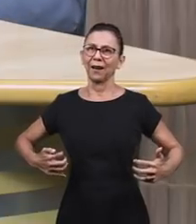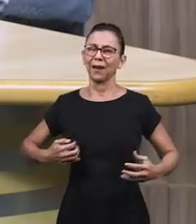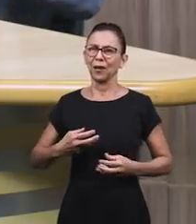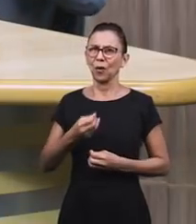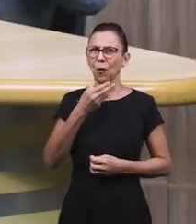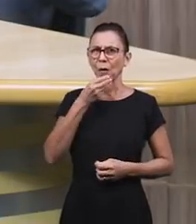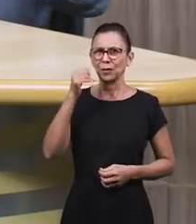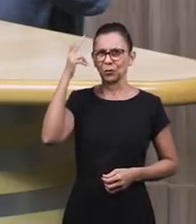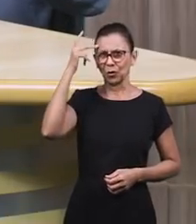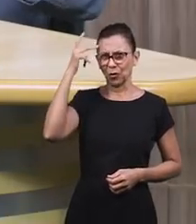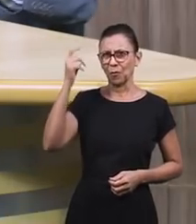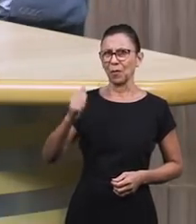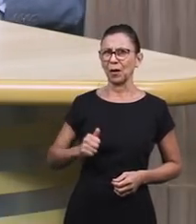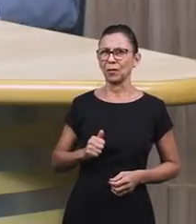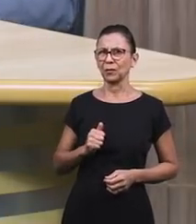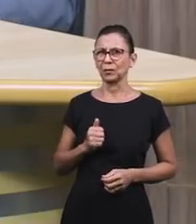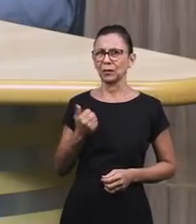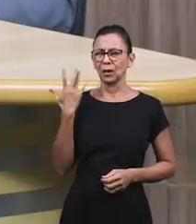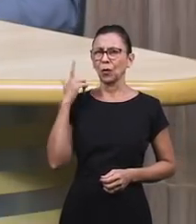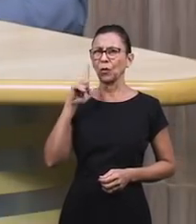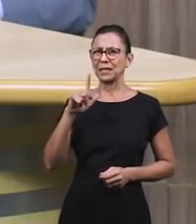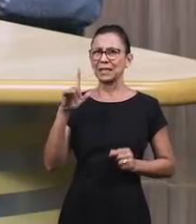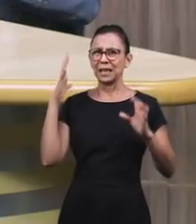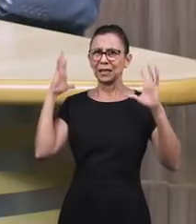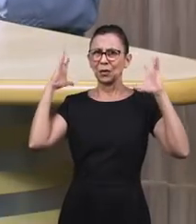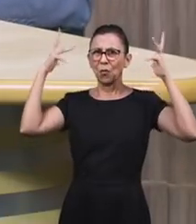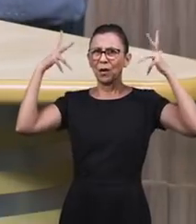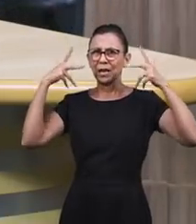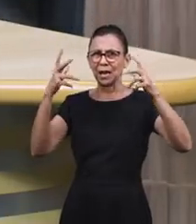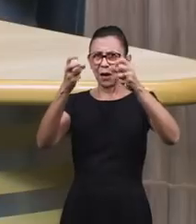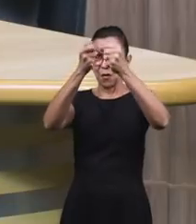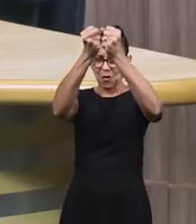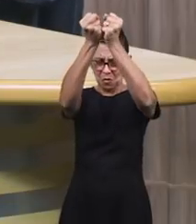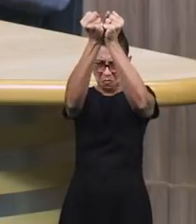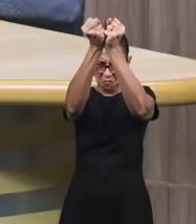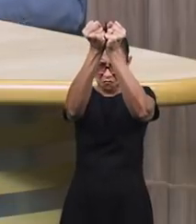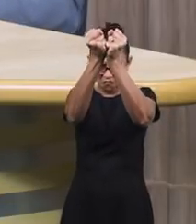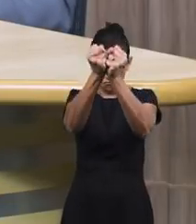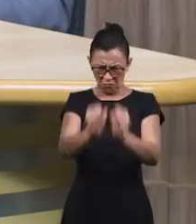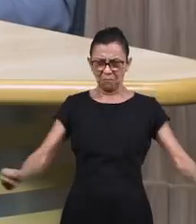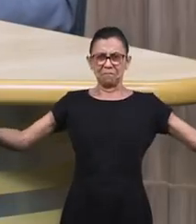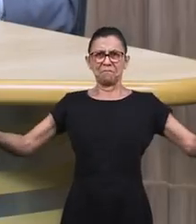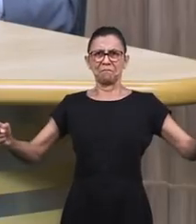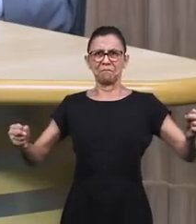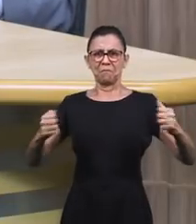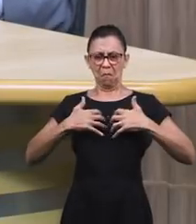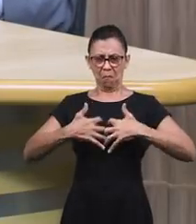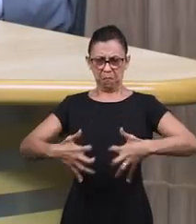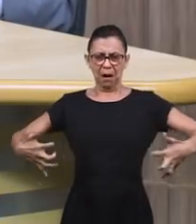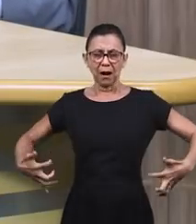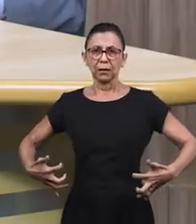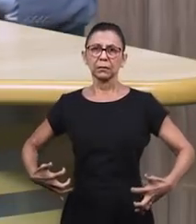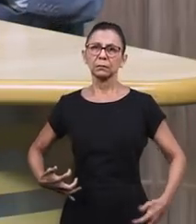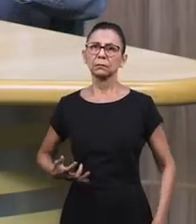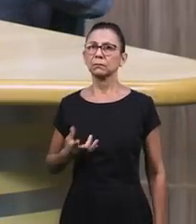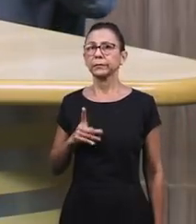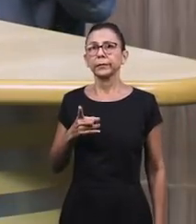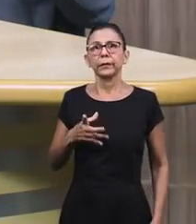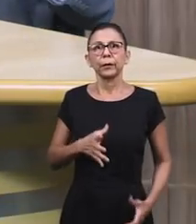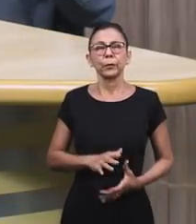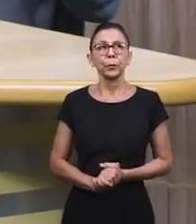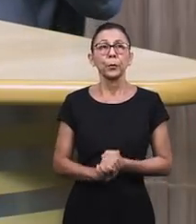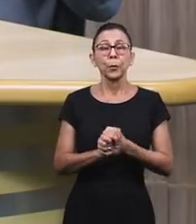não vai conseguir derrubar umas colunas de um templo. Ele não vai conseguir ferir mil homens. Não, de jeito nenhum. Pegar